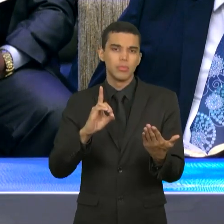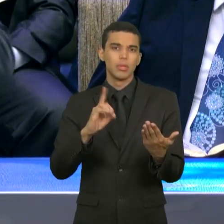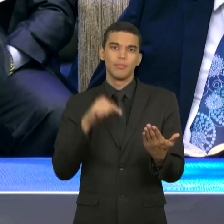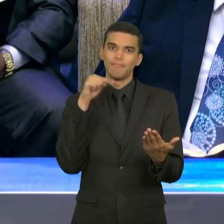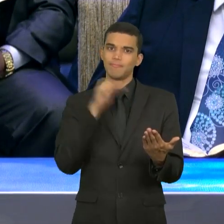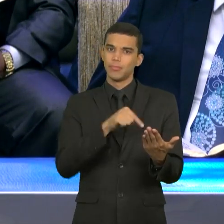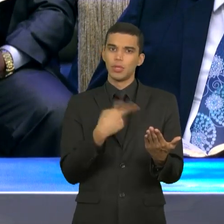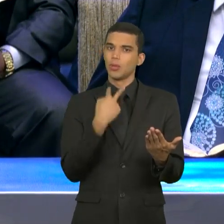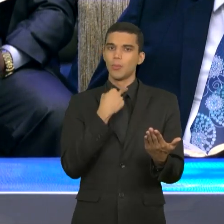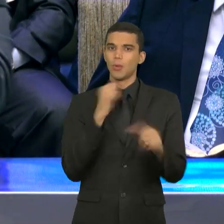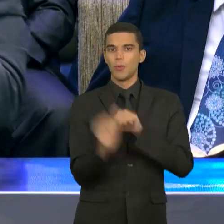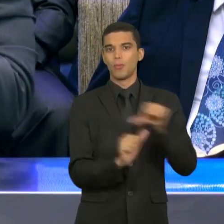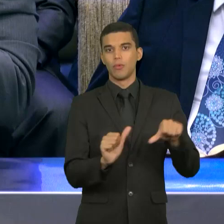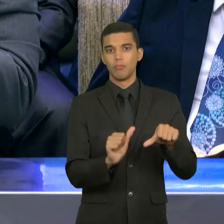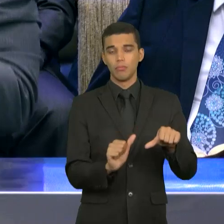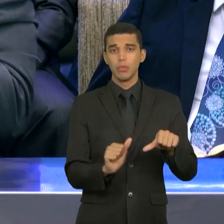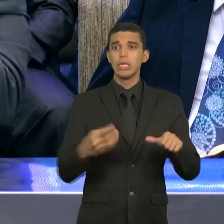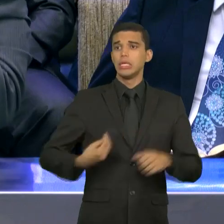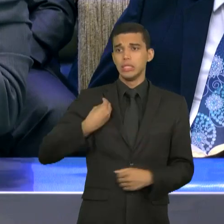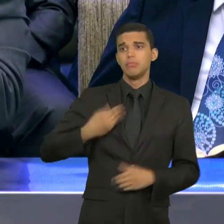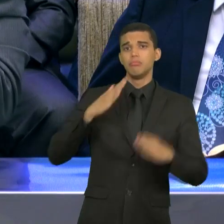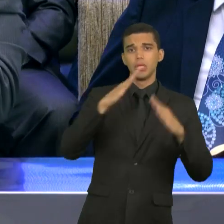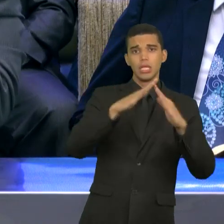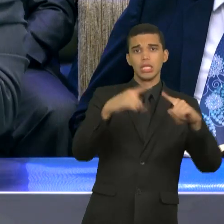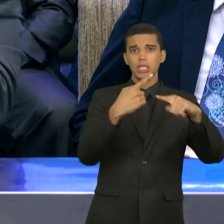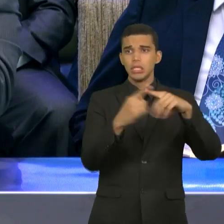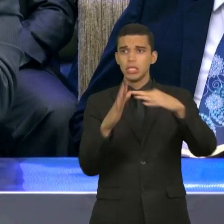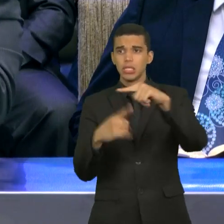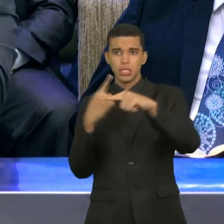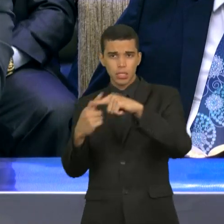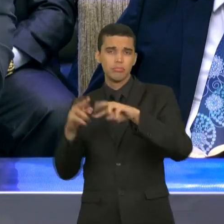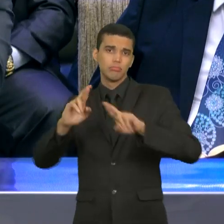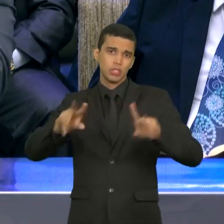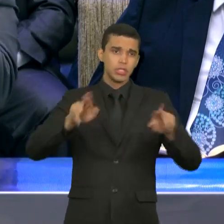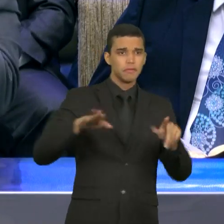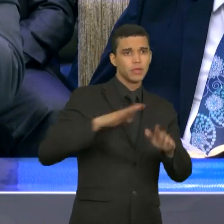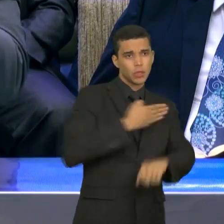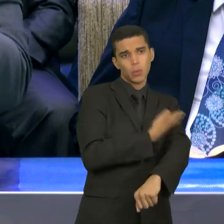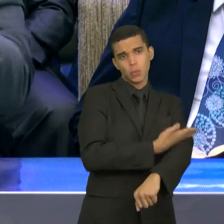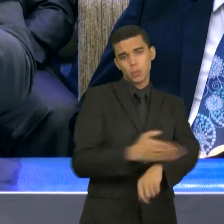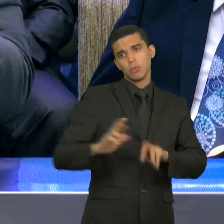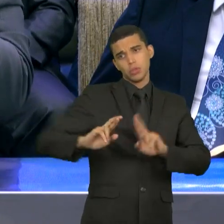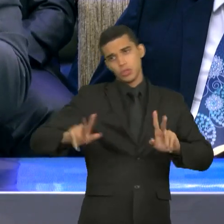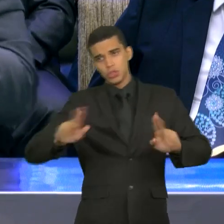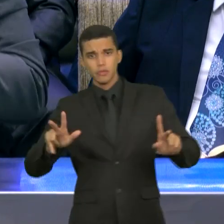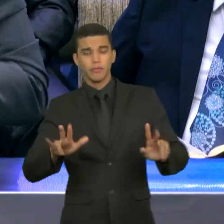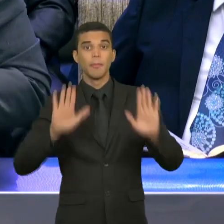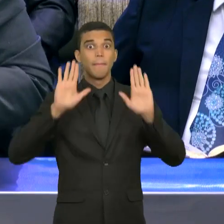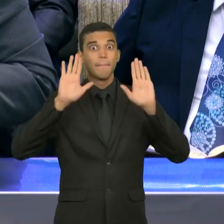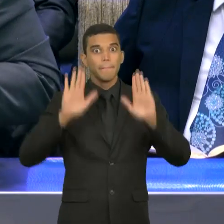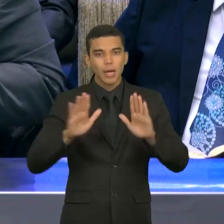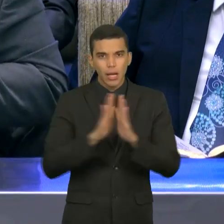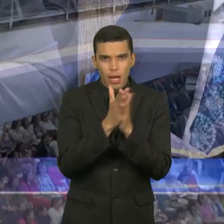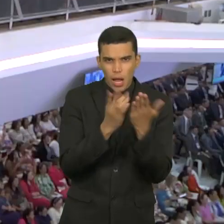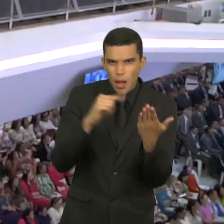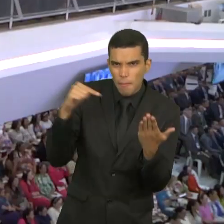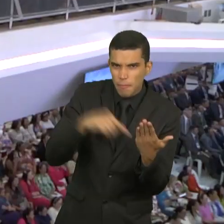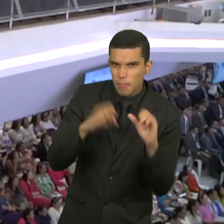de Deus a doutrina da palavra de Deus a palavra de Deus é inegociável